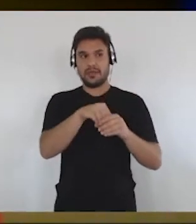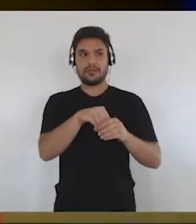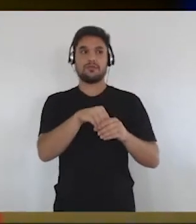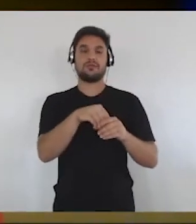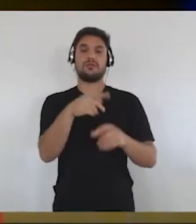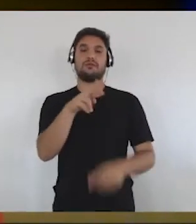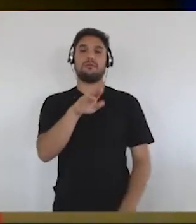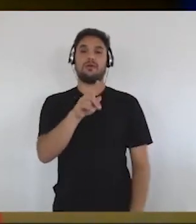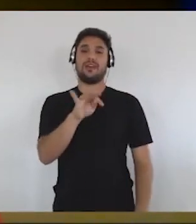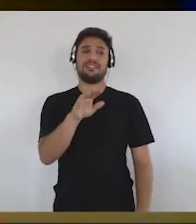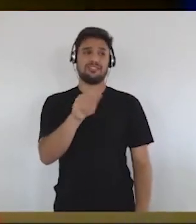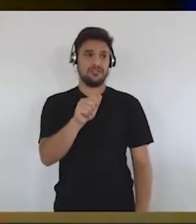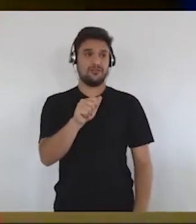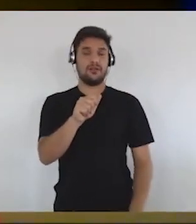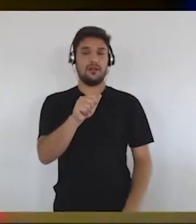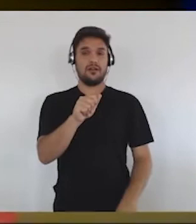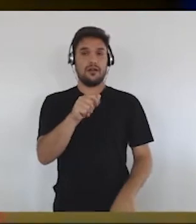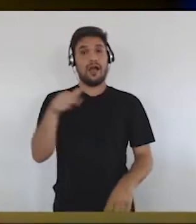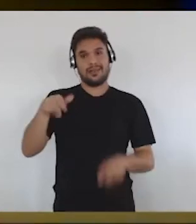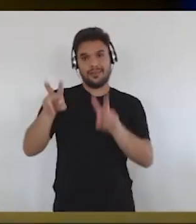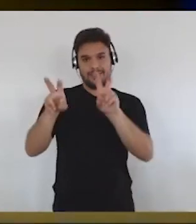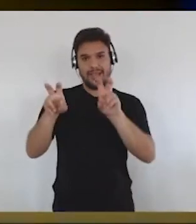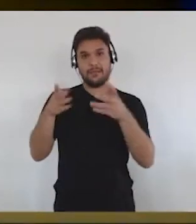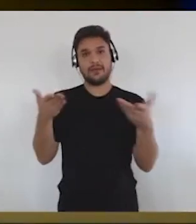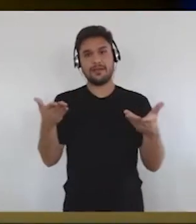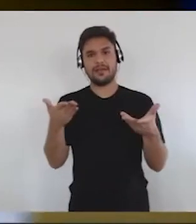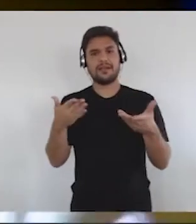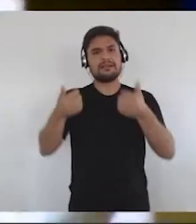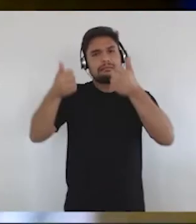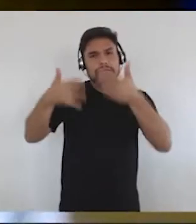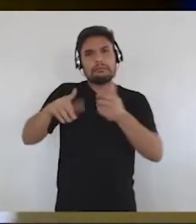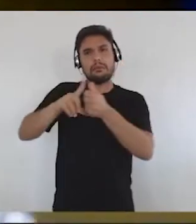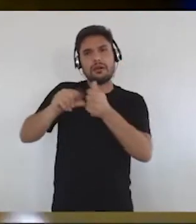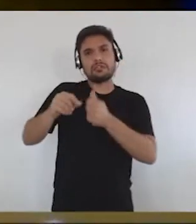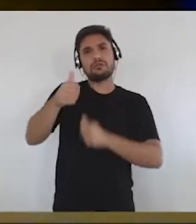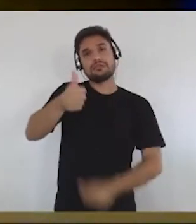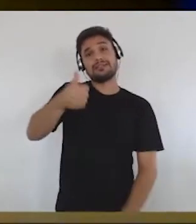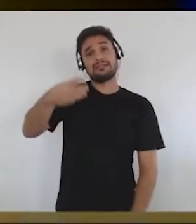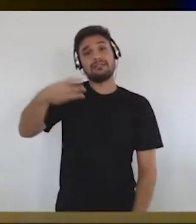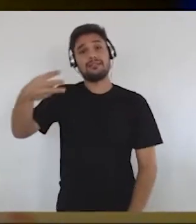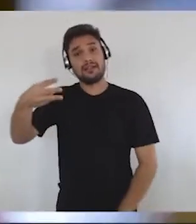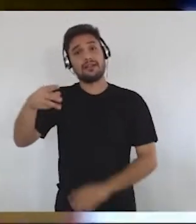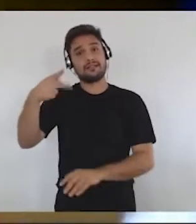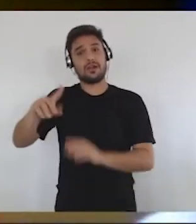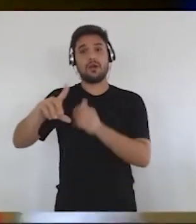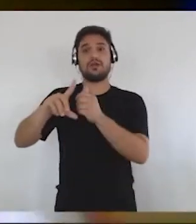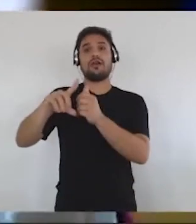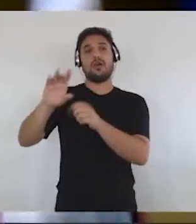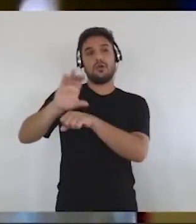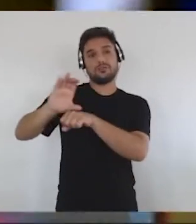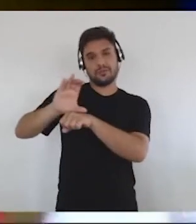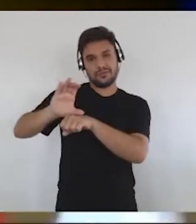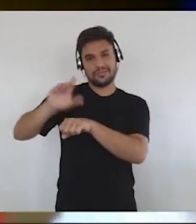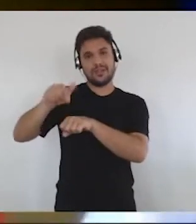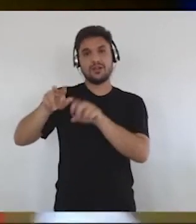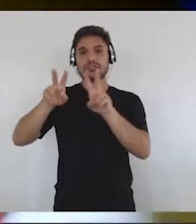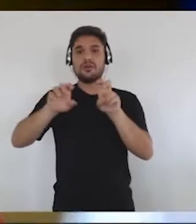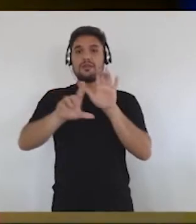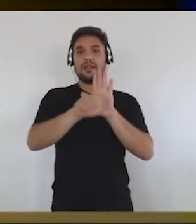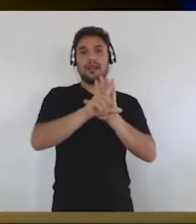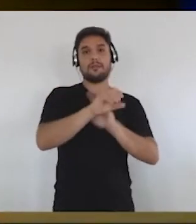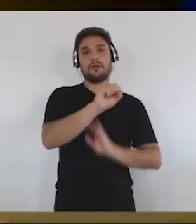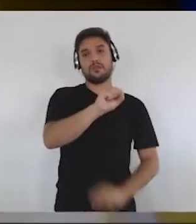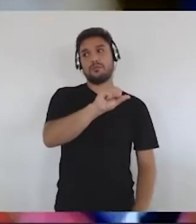item que a gente se dispôs a tratar nesse painel, em que pese a clareza do artigo 133 da Constituição, e de igual forma dos termos da Lei